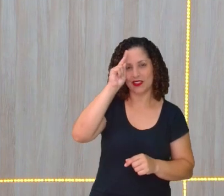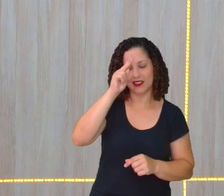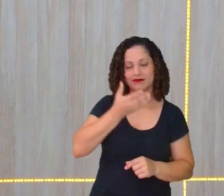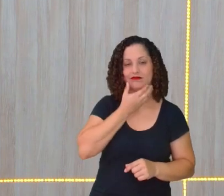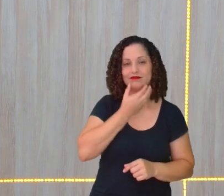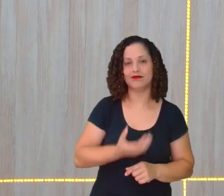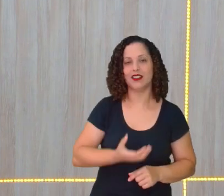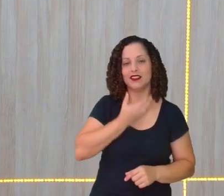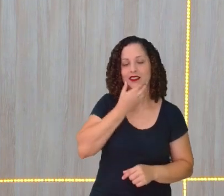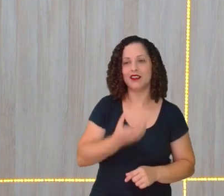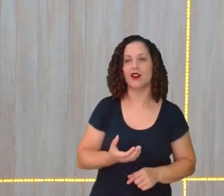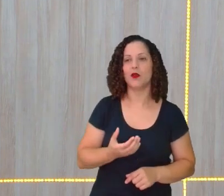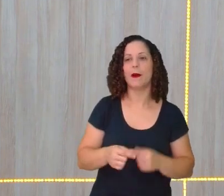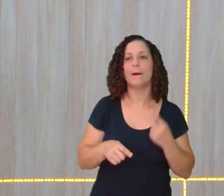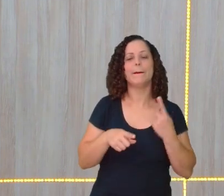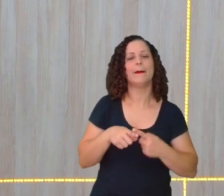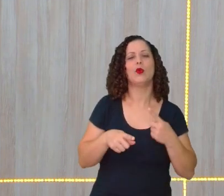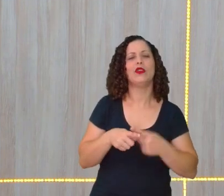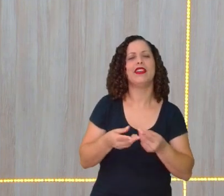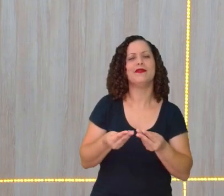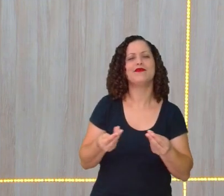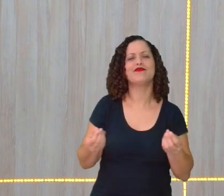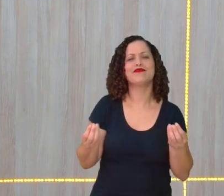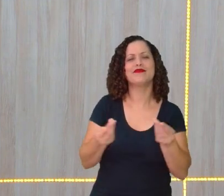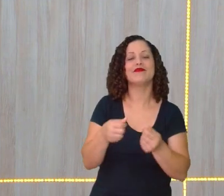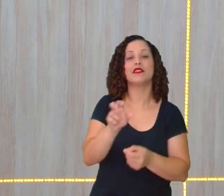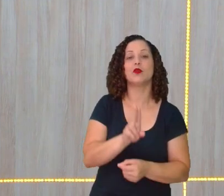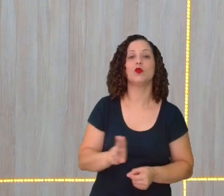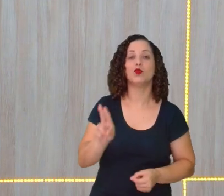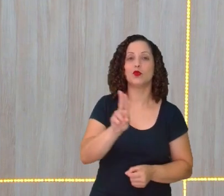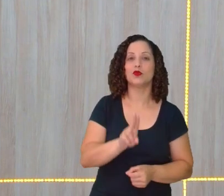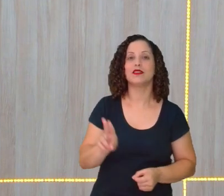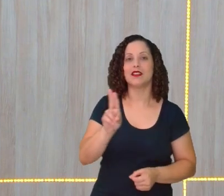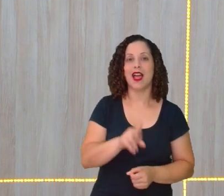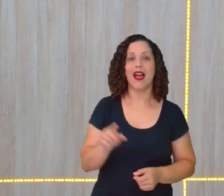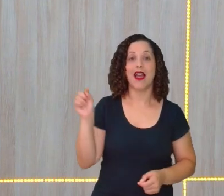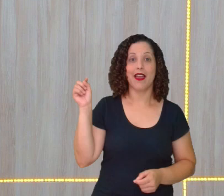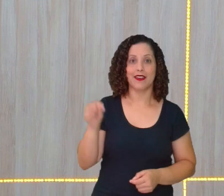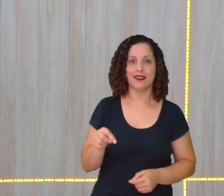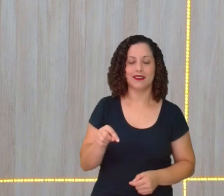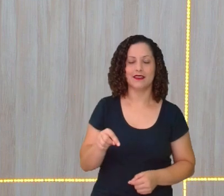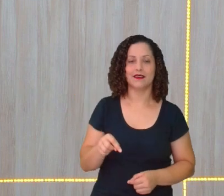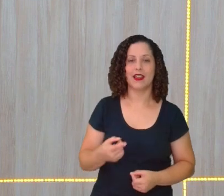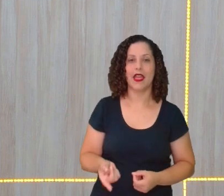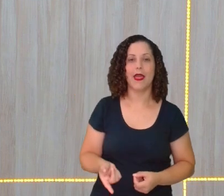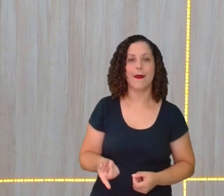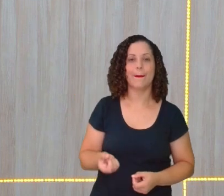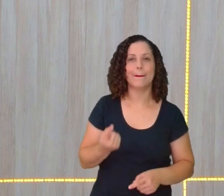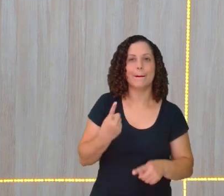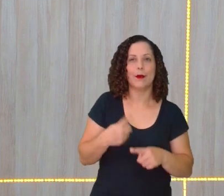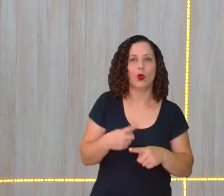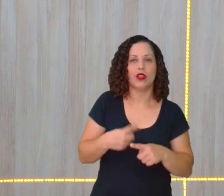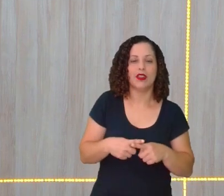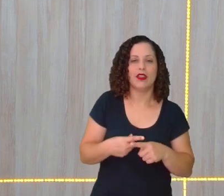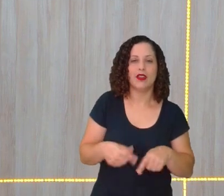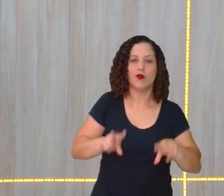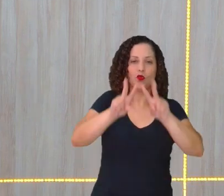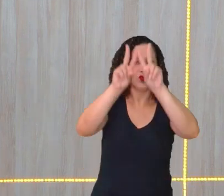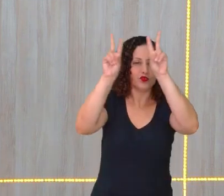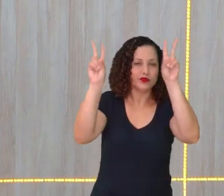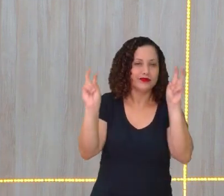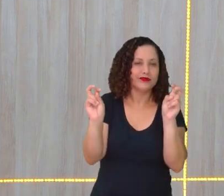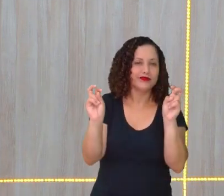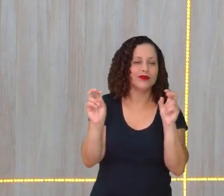Mas por que é tão usado esse The Grinch? Por causa da mensagem que o filme traz,